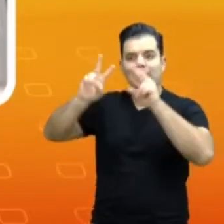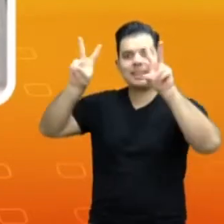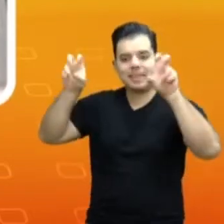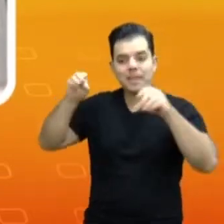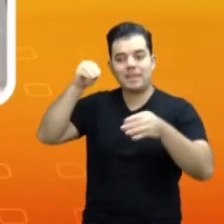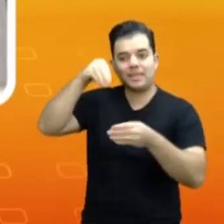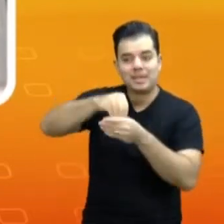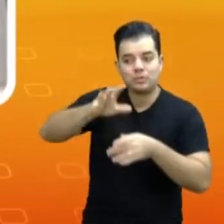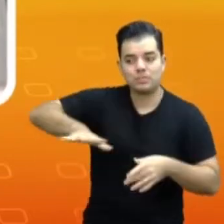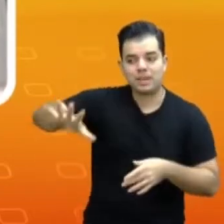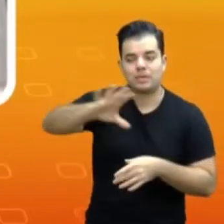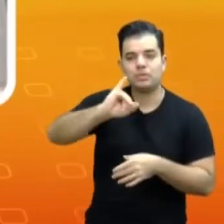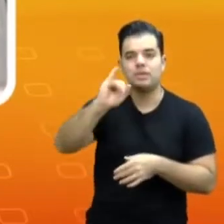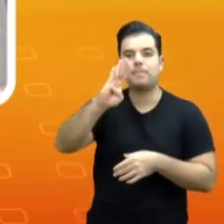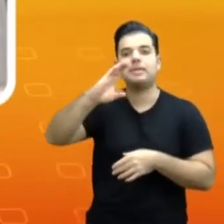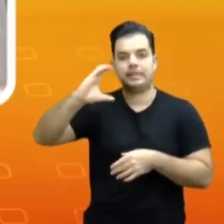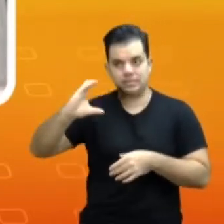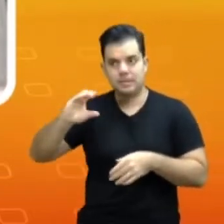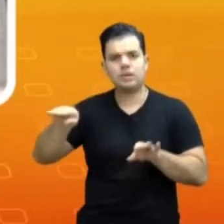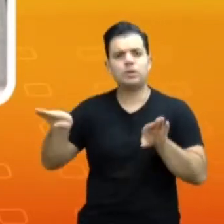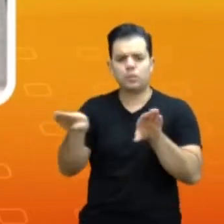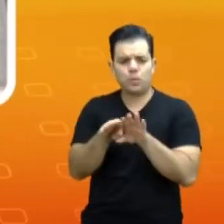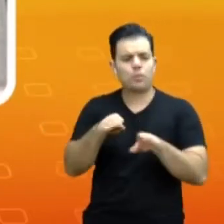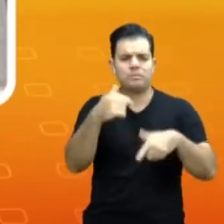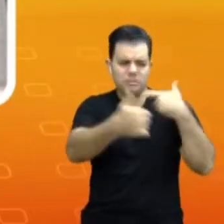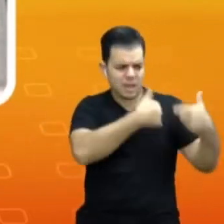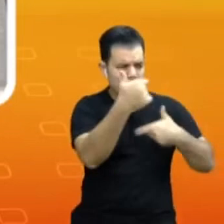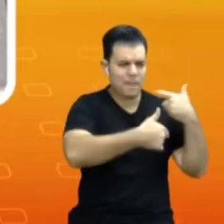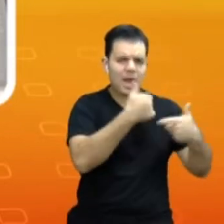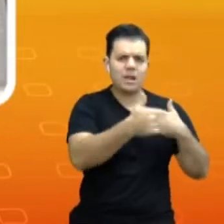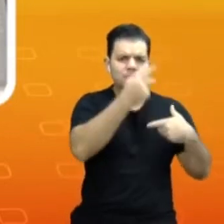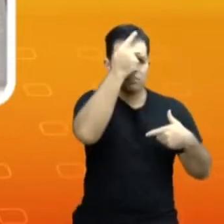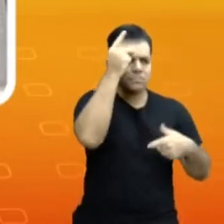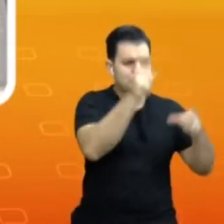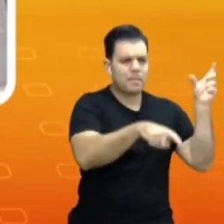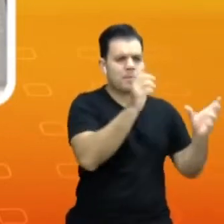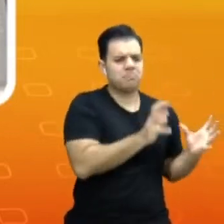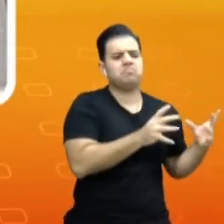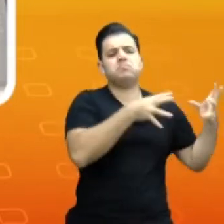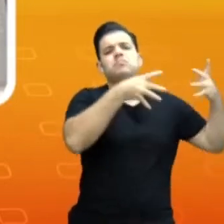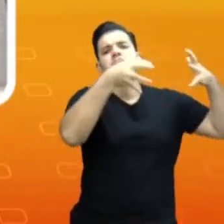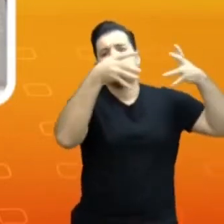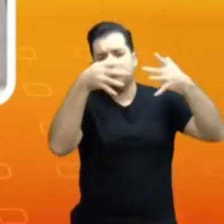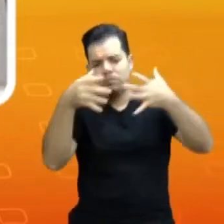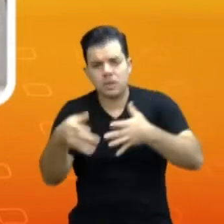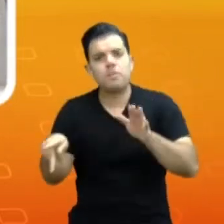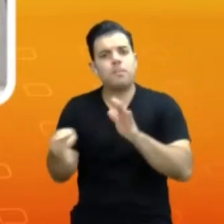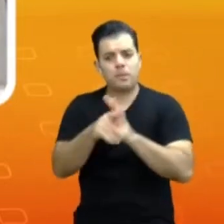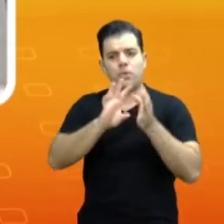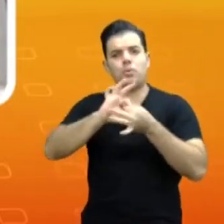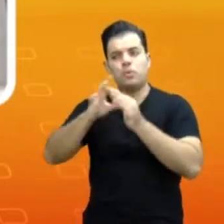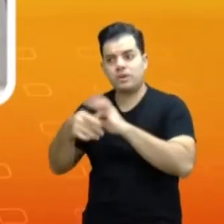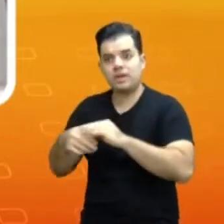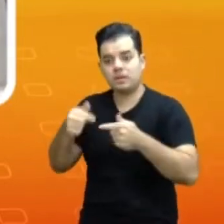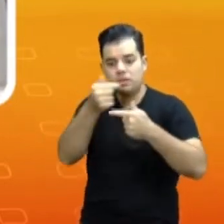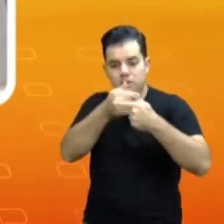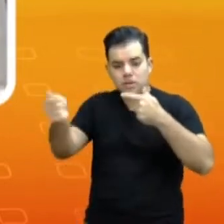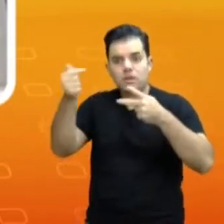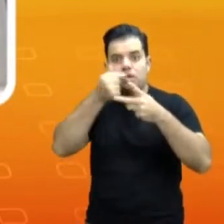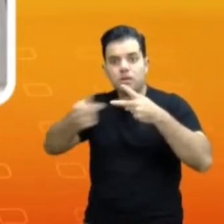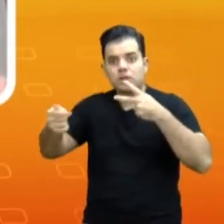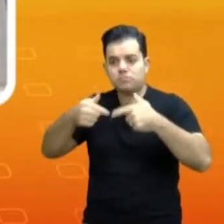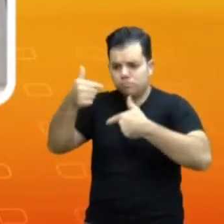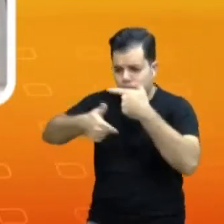IBC. Sempre a gente levou uma equipe grande para se fazer esse formato de cobertura olímpica. São 15 dias